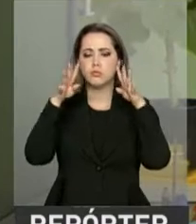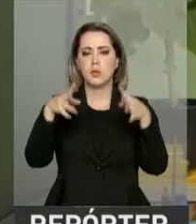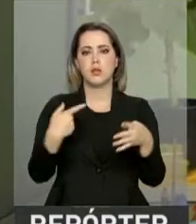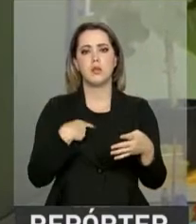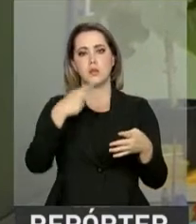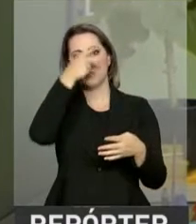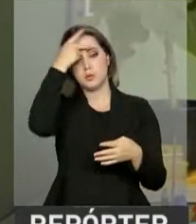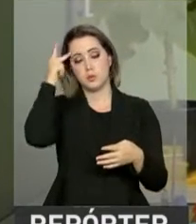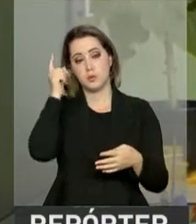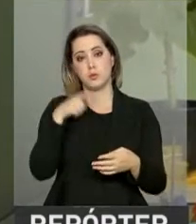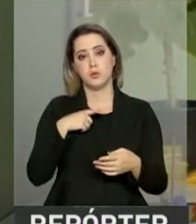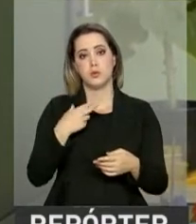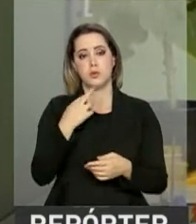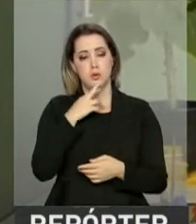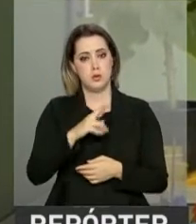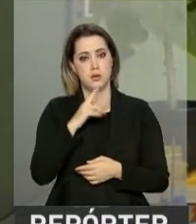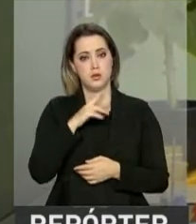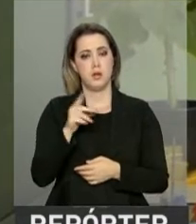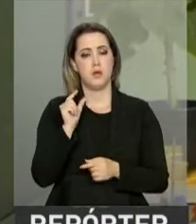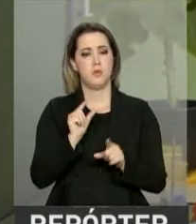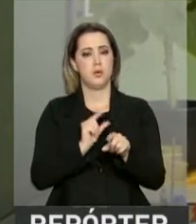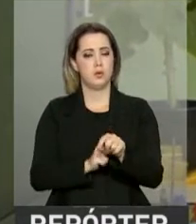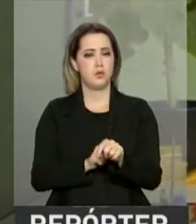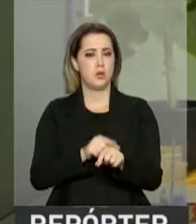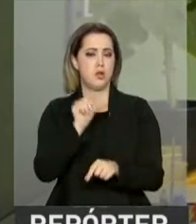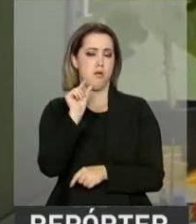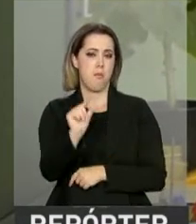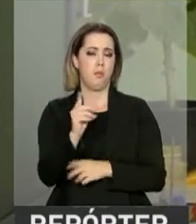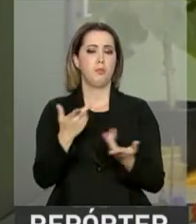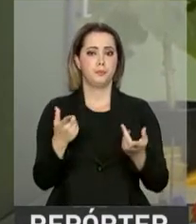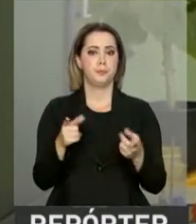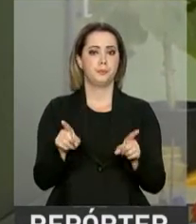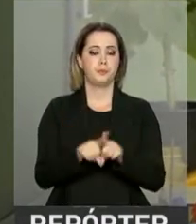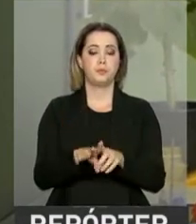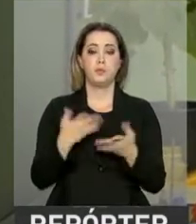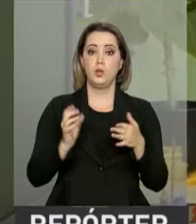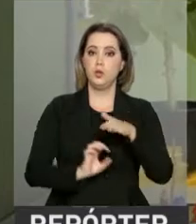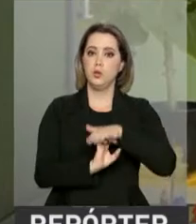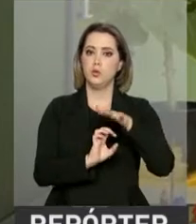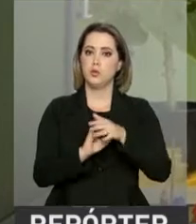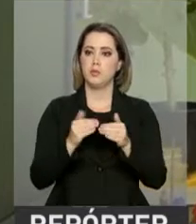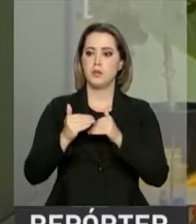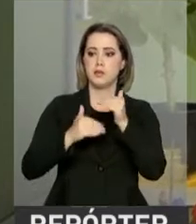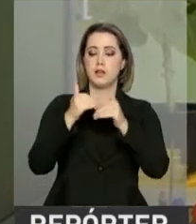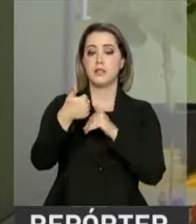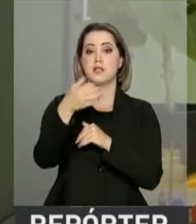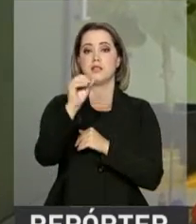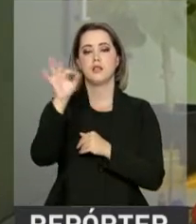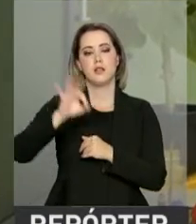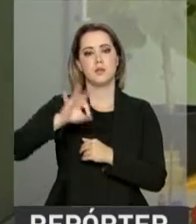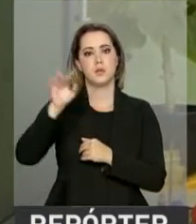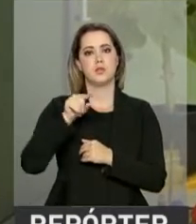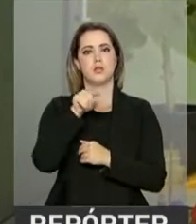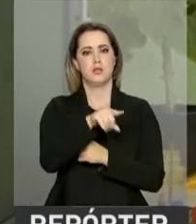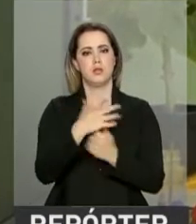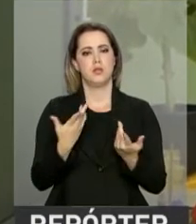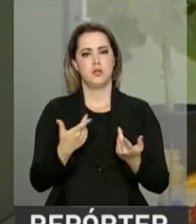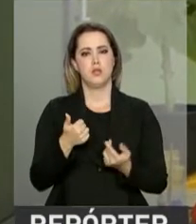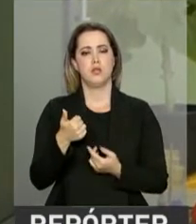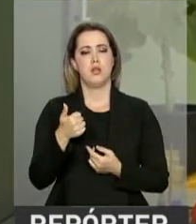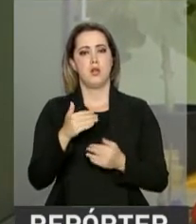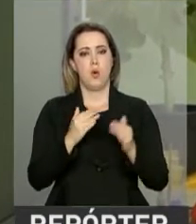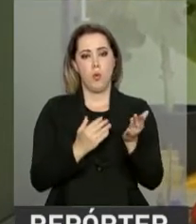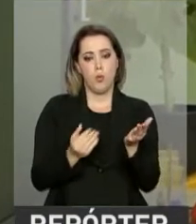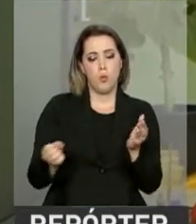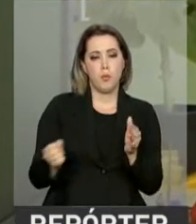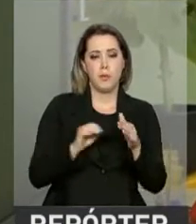gerar resultados em pouco tempo. Enquanto uma empresa tradicional cresce 10% ao ano, por exemplo, o crescimento de uma